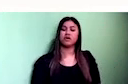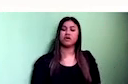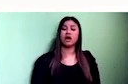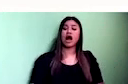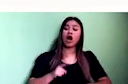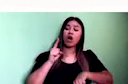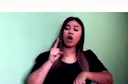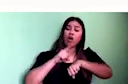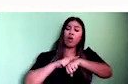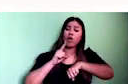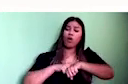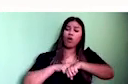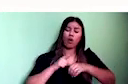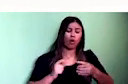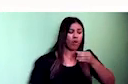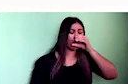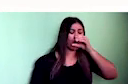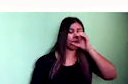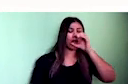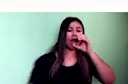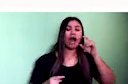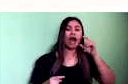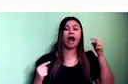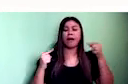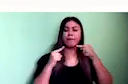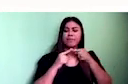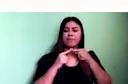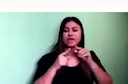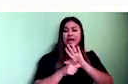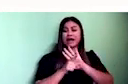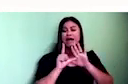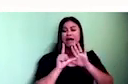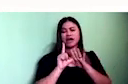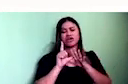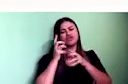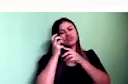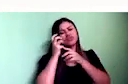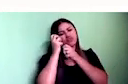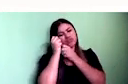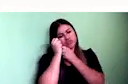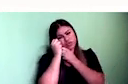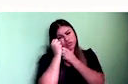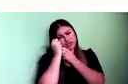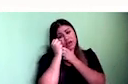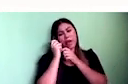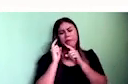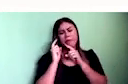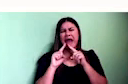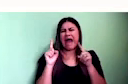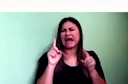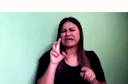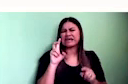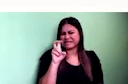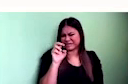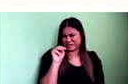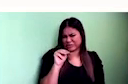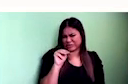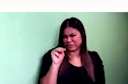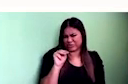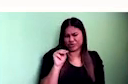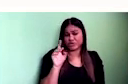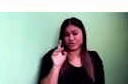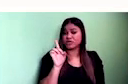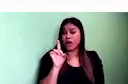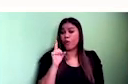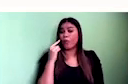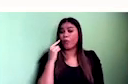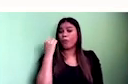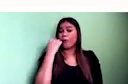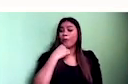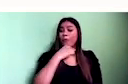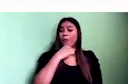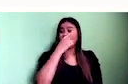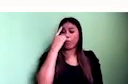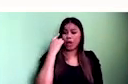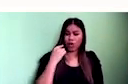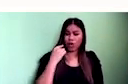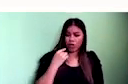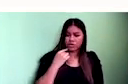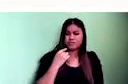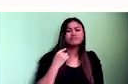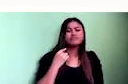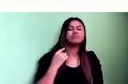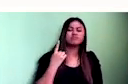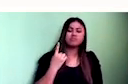de dormir. Esse antes de dormir que vocês escutam por aí não é 5 minutos antes de dormir, pelo menos 1 hora antes de dormir, para que você